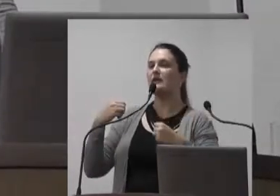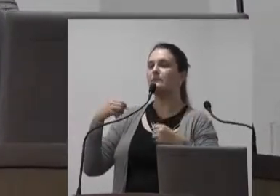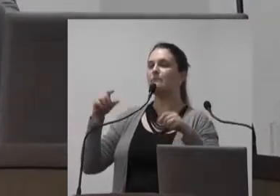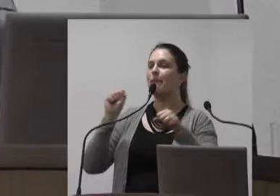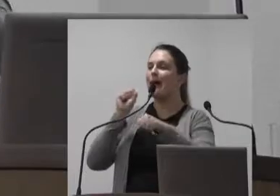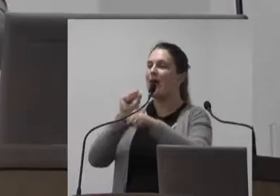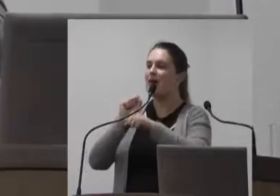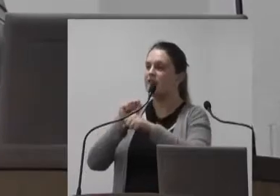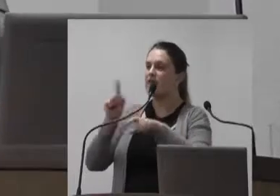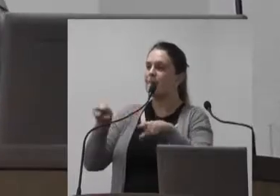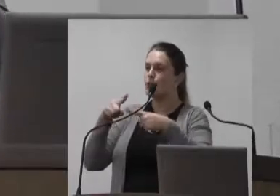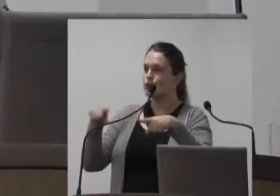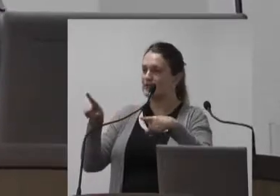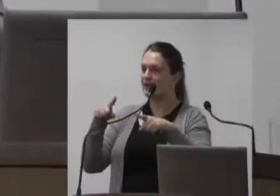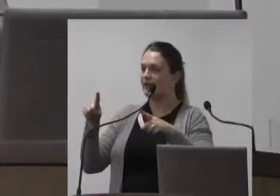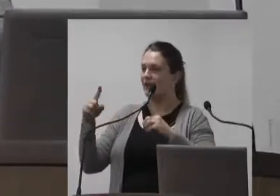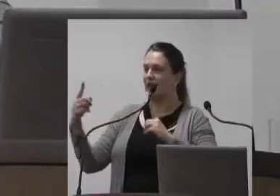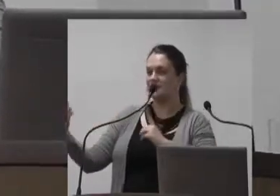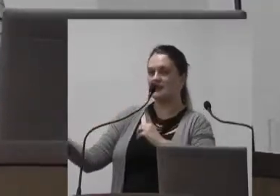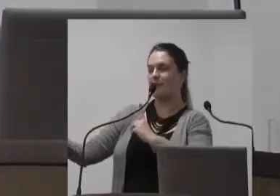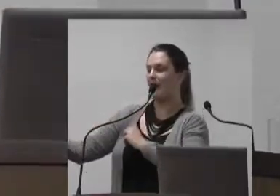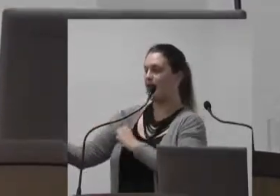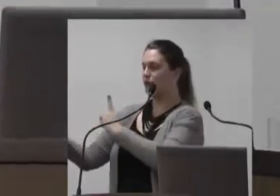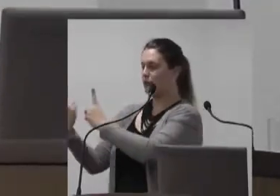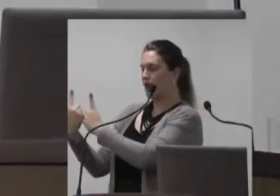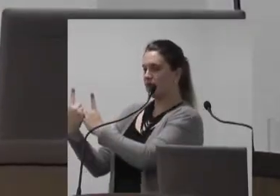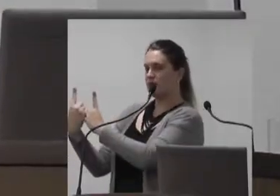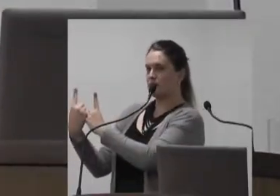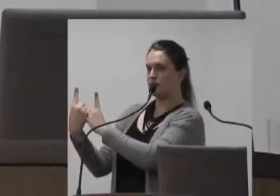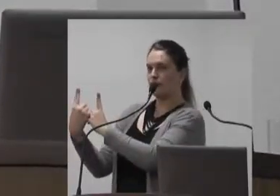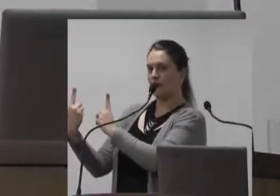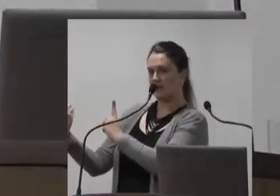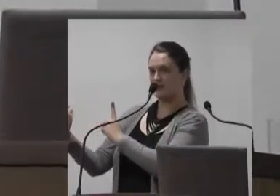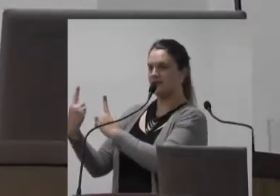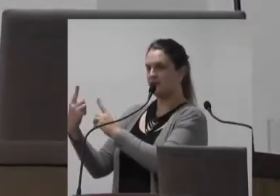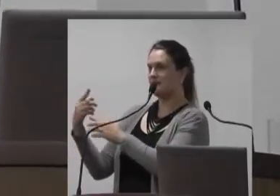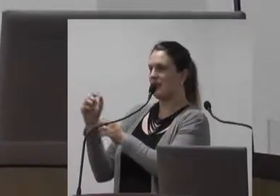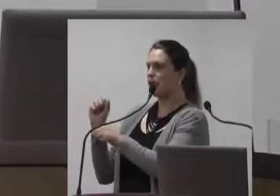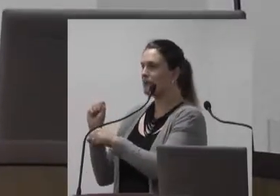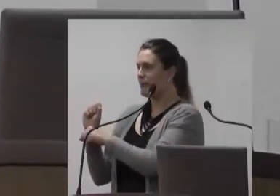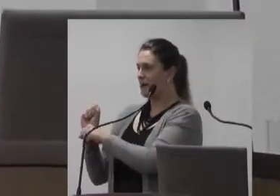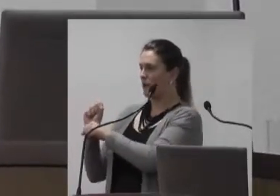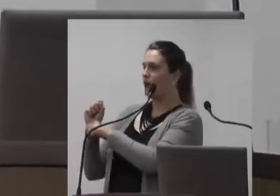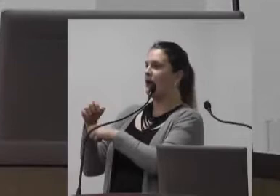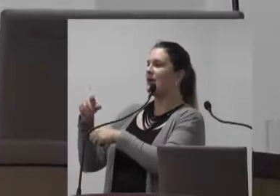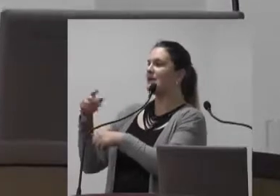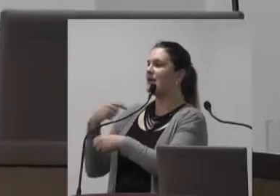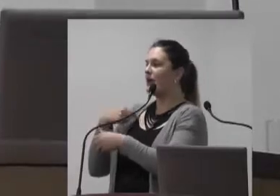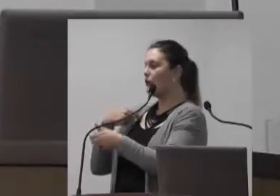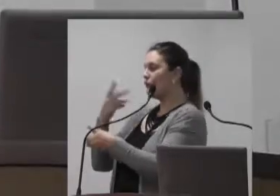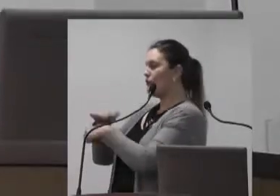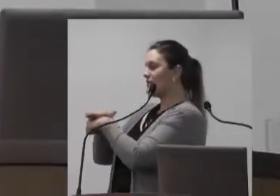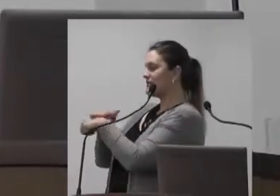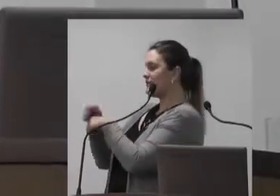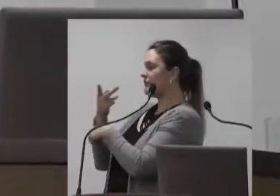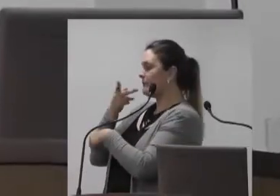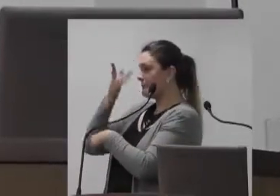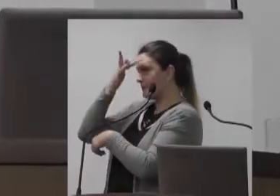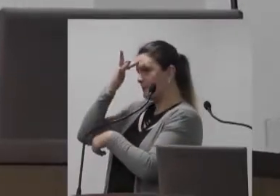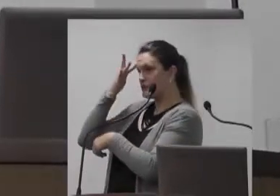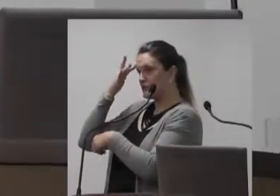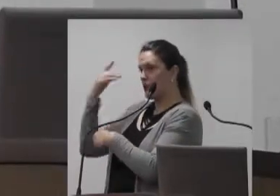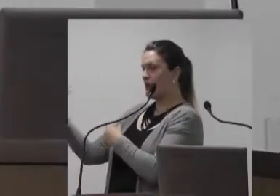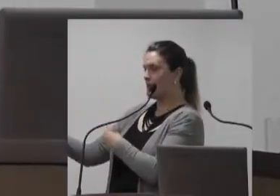e aí parava a música, a gente parava do lado da pessoa que a gente, né, onde parou, e daí eu conversava